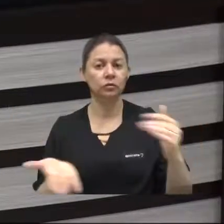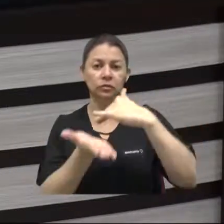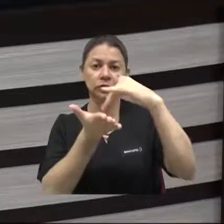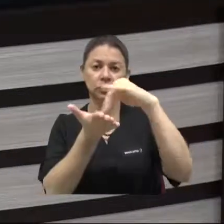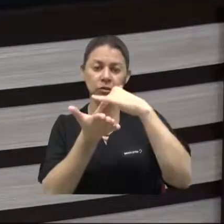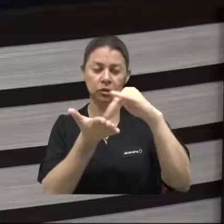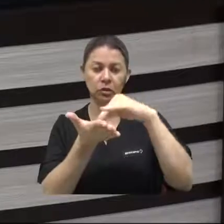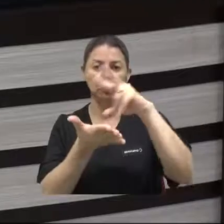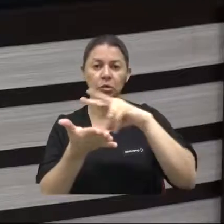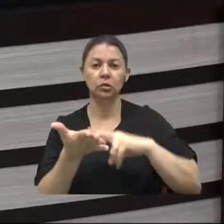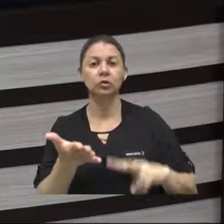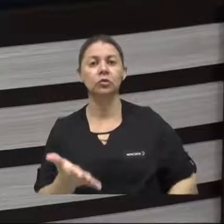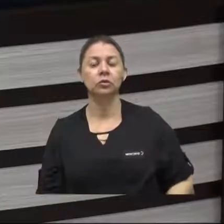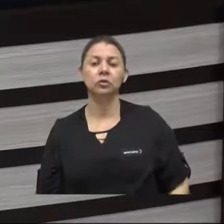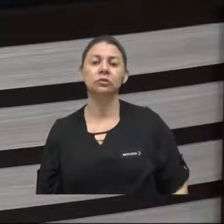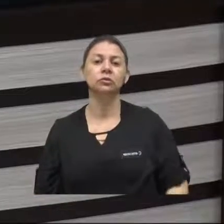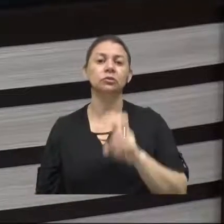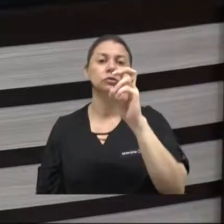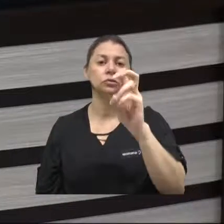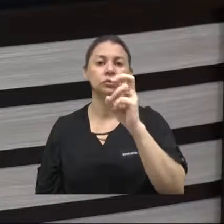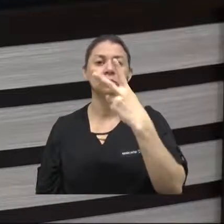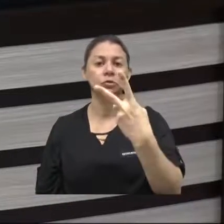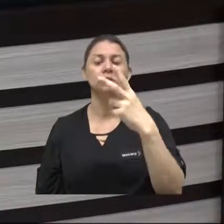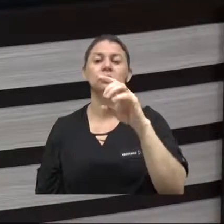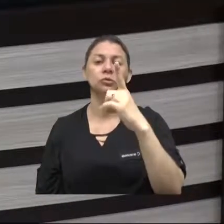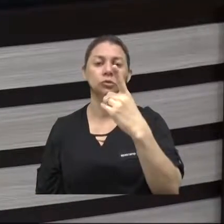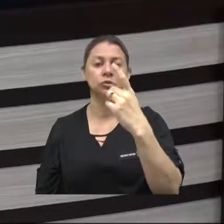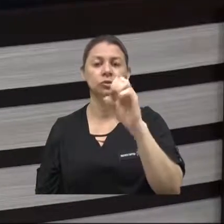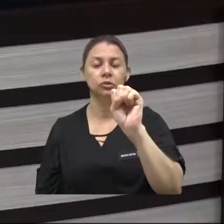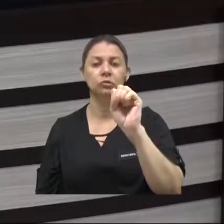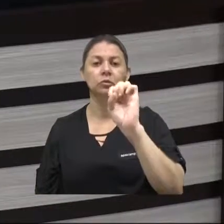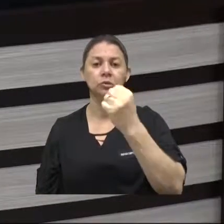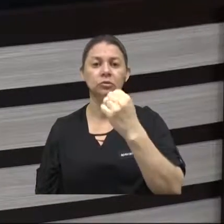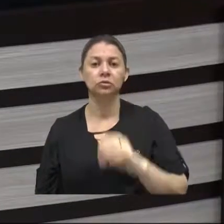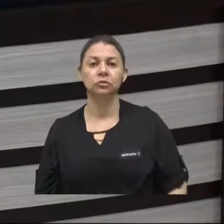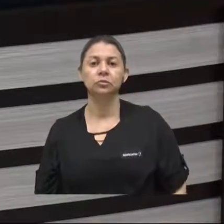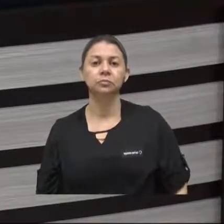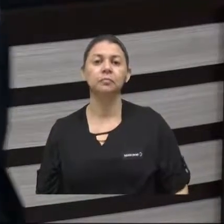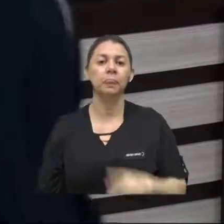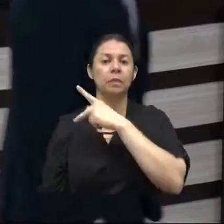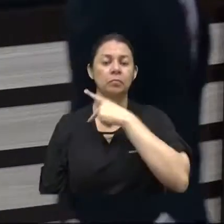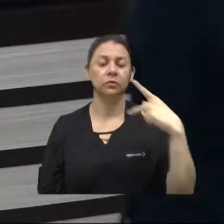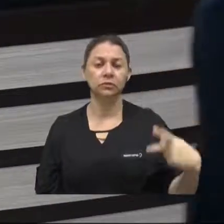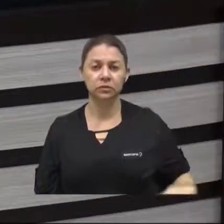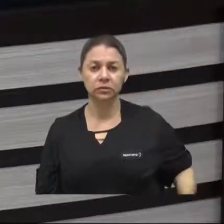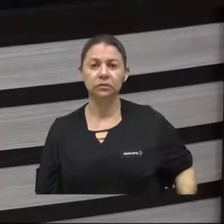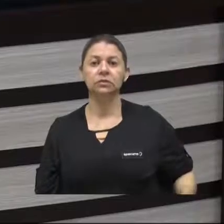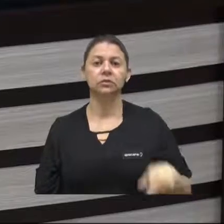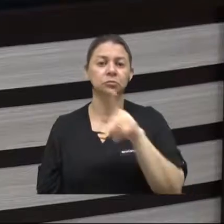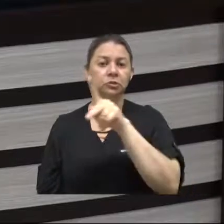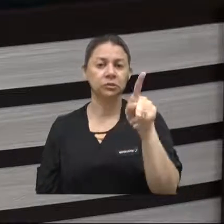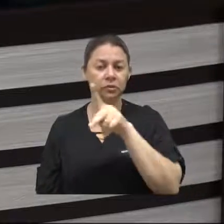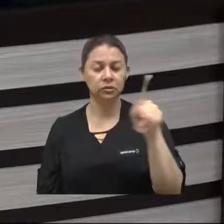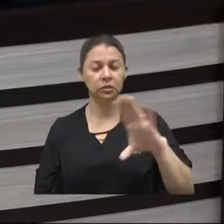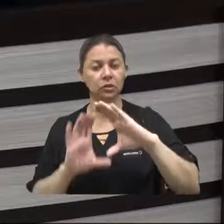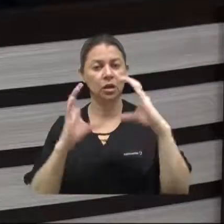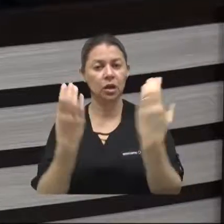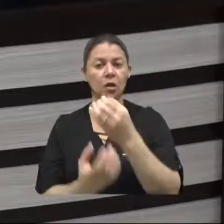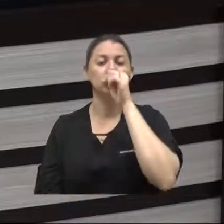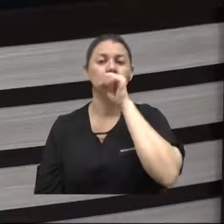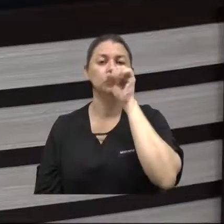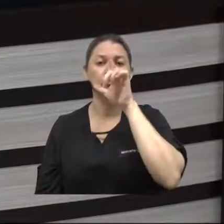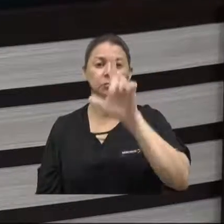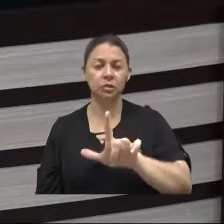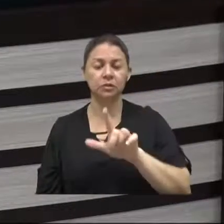número 563/2018, excelentíssimo senhor José Roberto Bernardo, presidente da Câmara Municipal de Limeira. Nesta, senhor presidente, venho